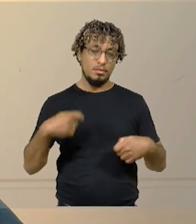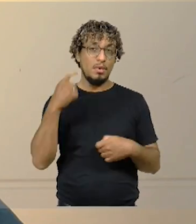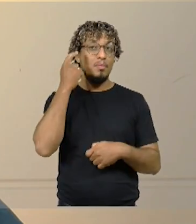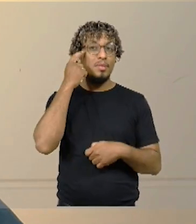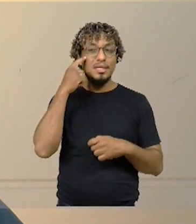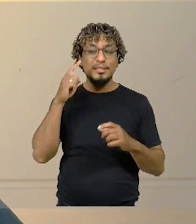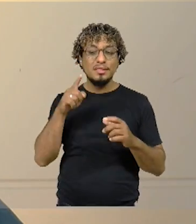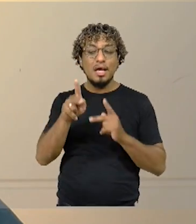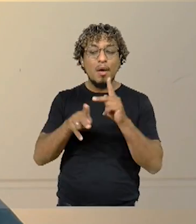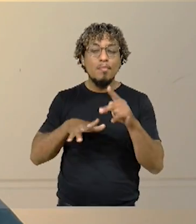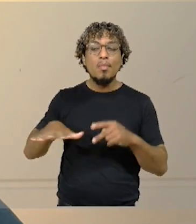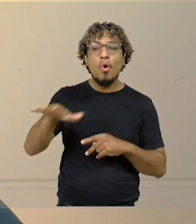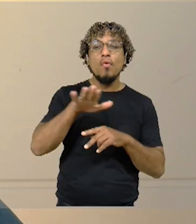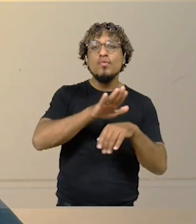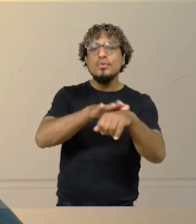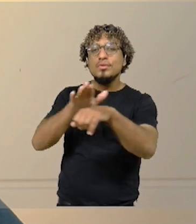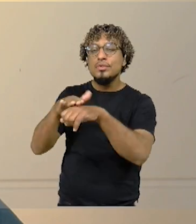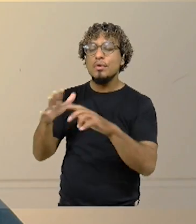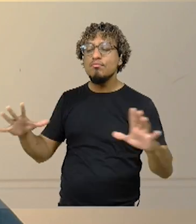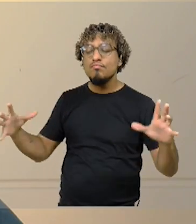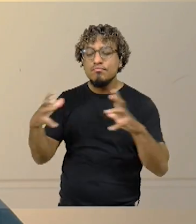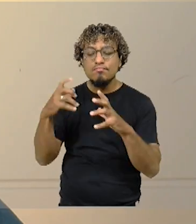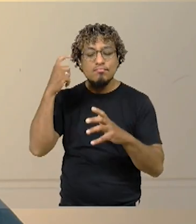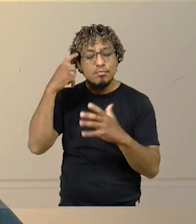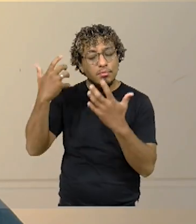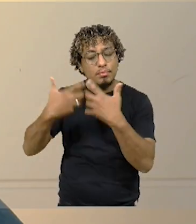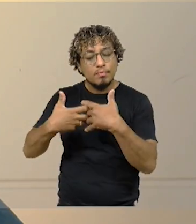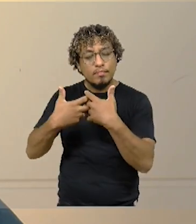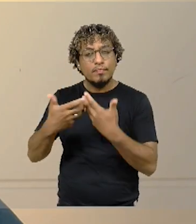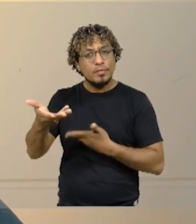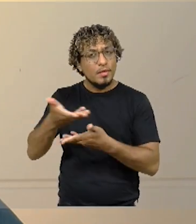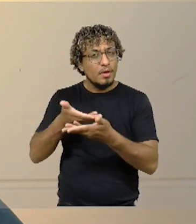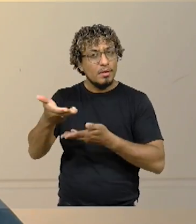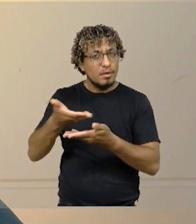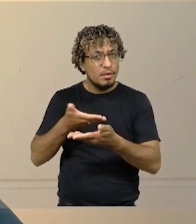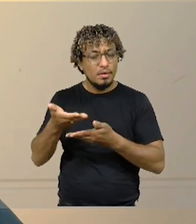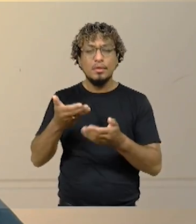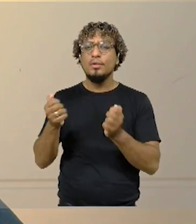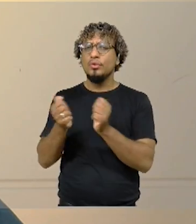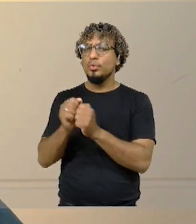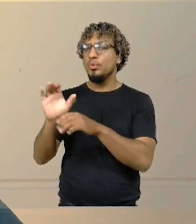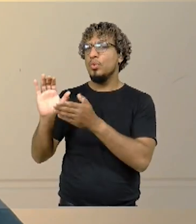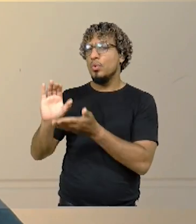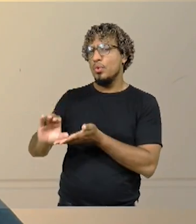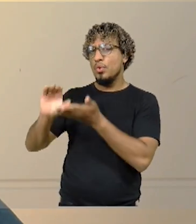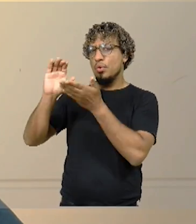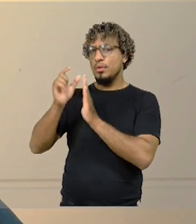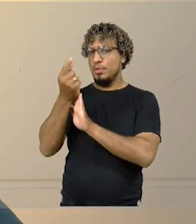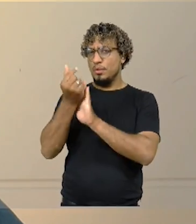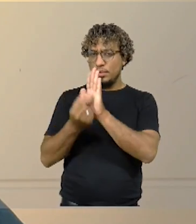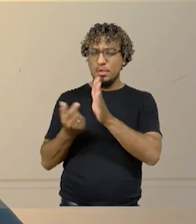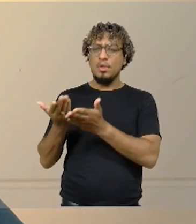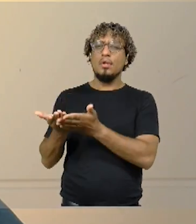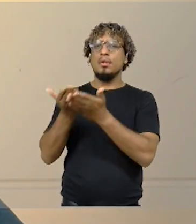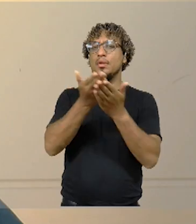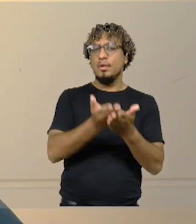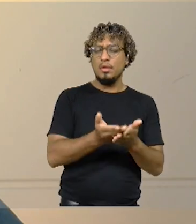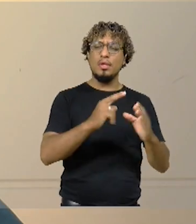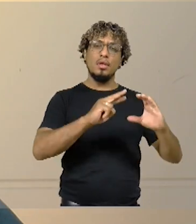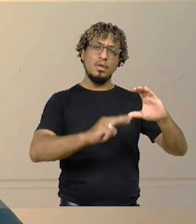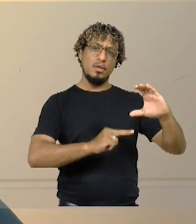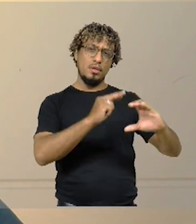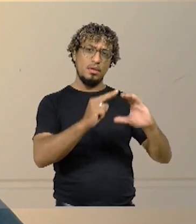cumprida a lei, que tenha um psicólogo e um assistente social em cada escola. É uma lei desde 2019 que não está sendo cumprida